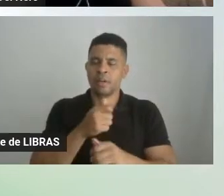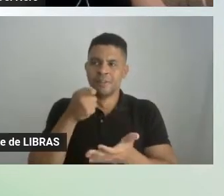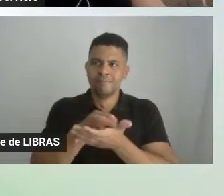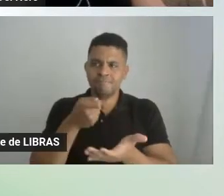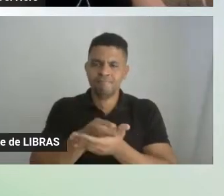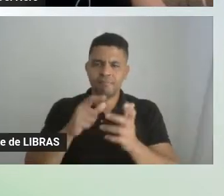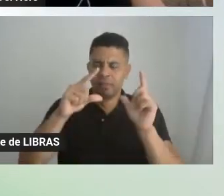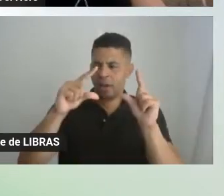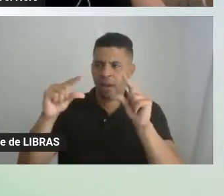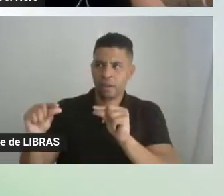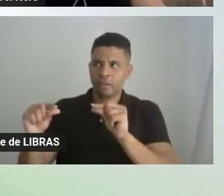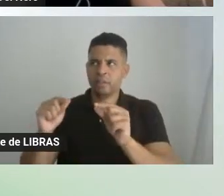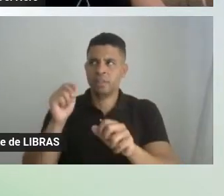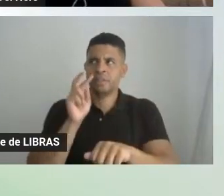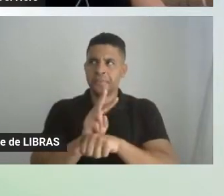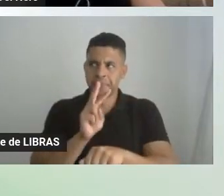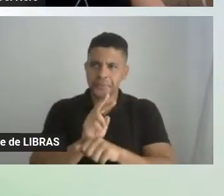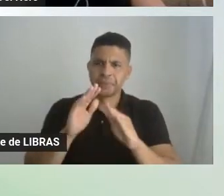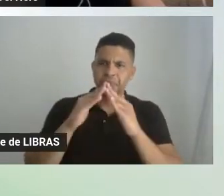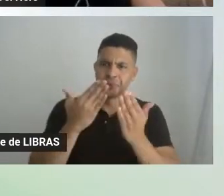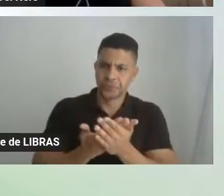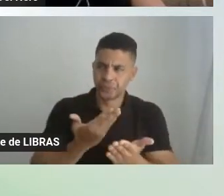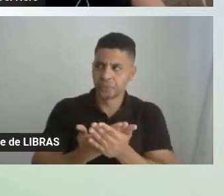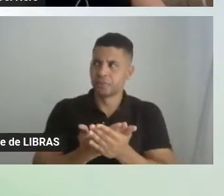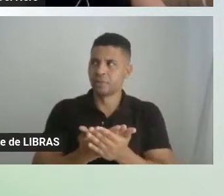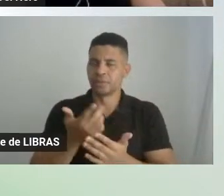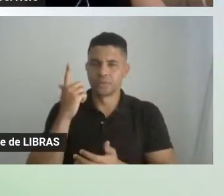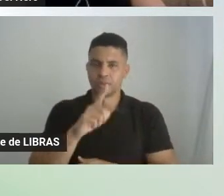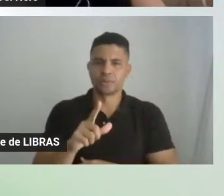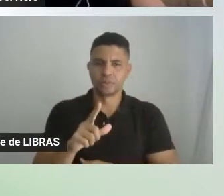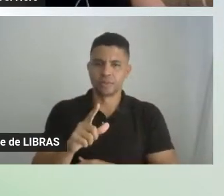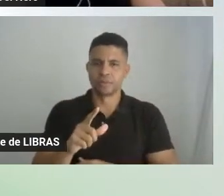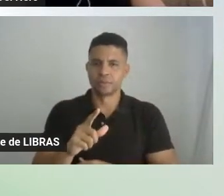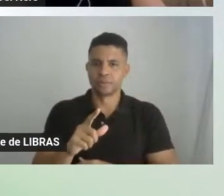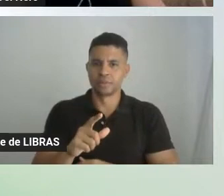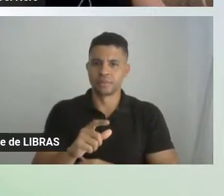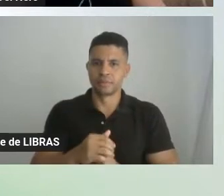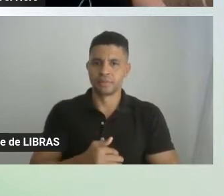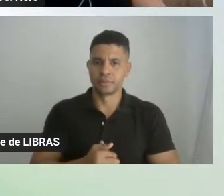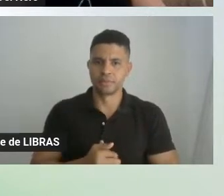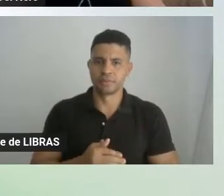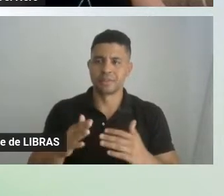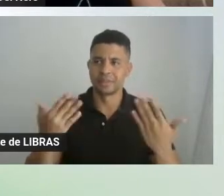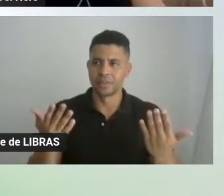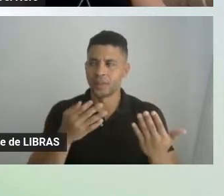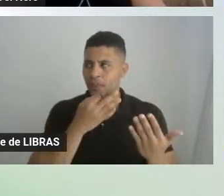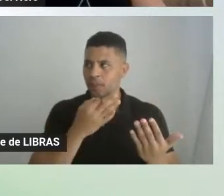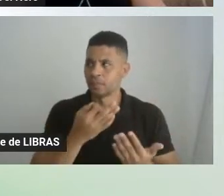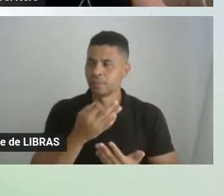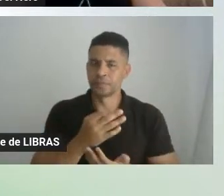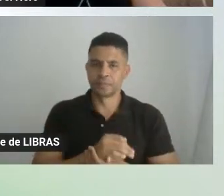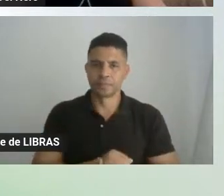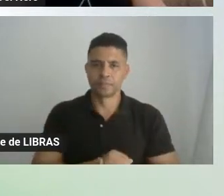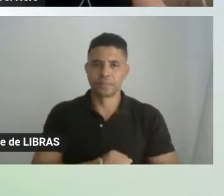da casa, do lar e ocupar os papéis que tradicionalmente a mulher ocupa, né? Então, acho que aí só essa